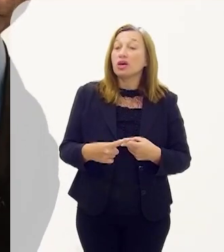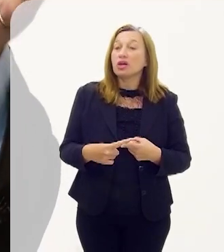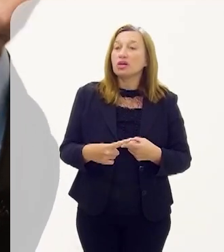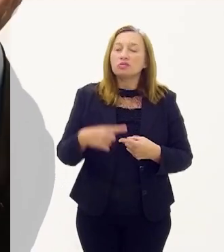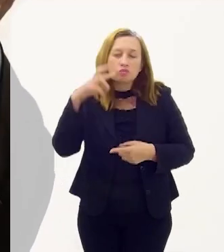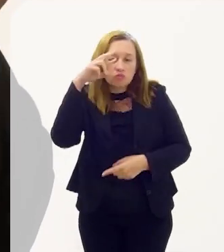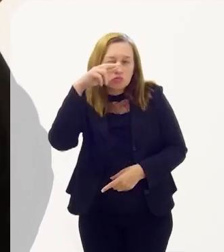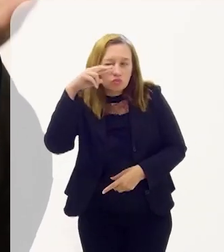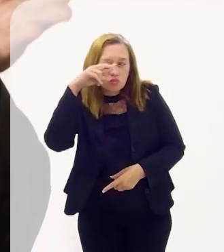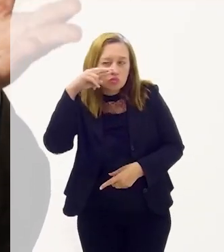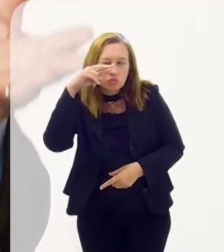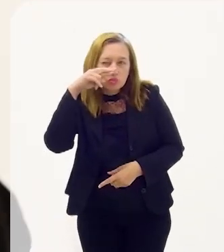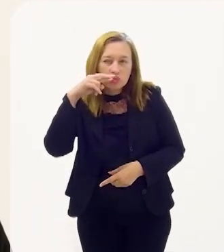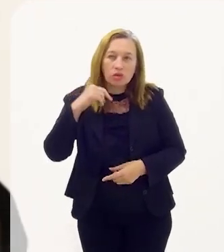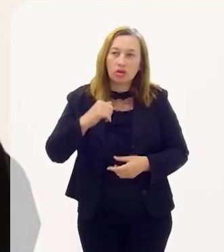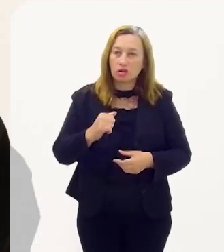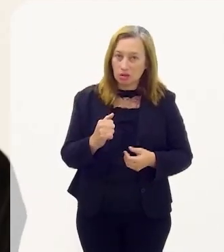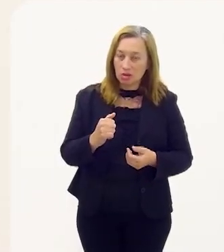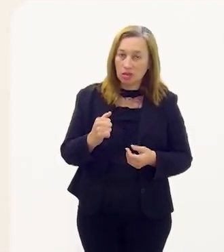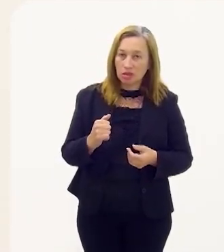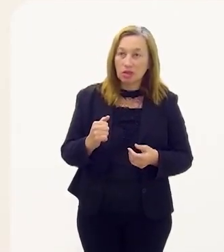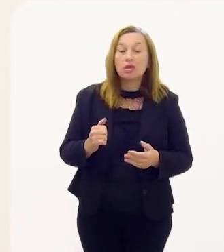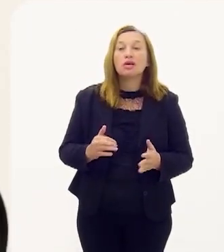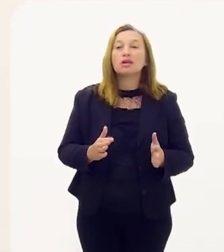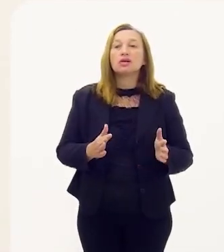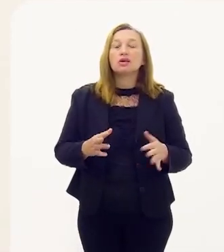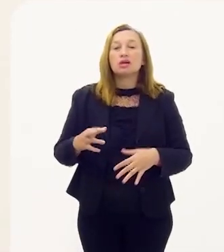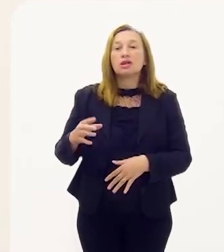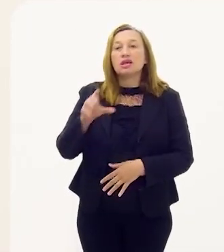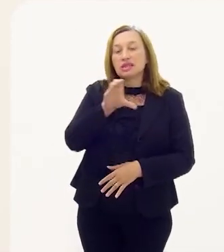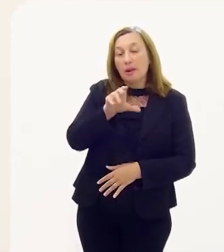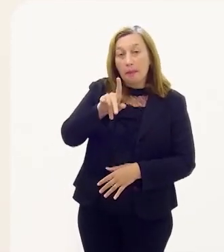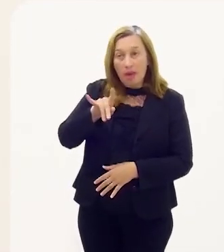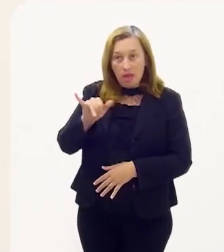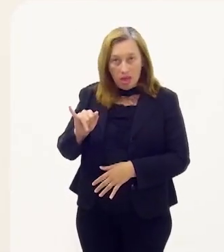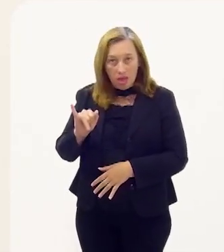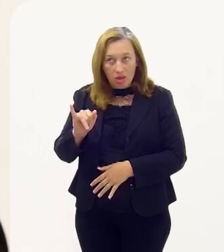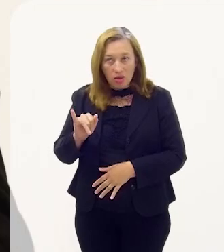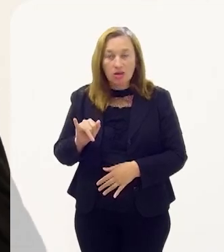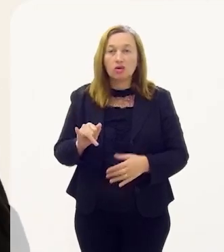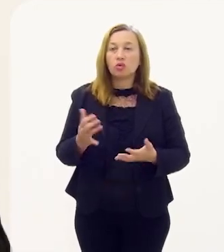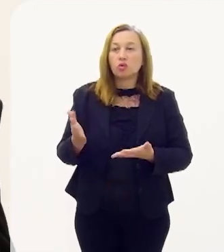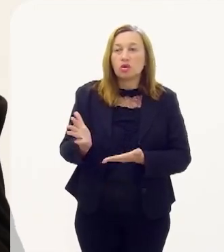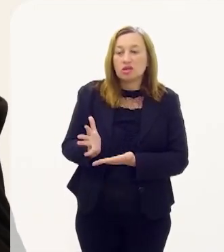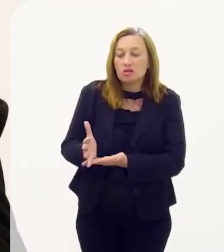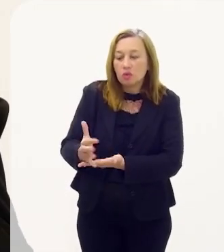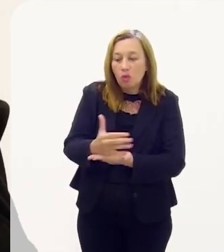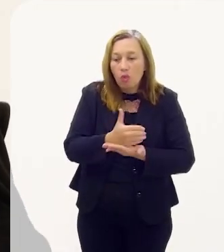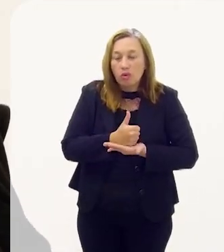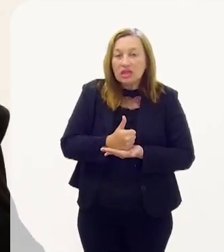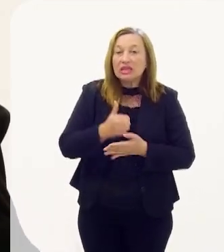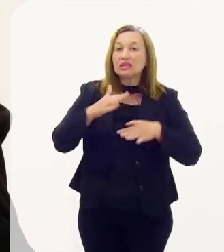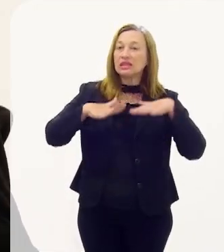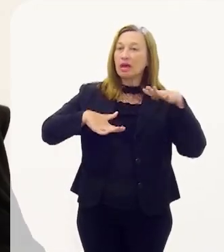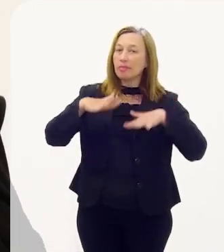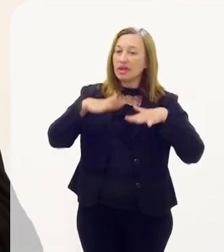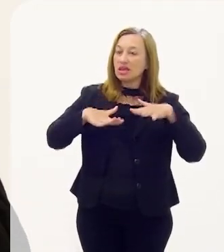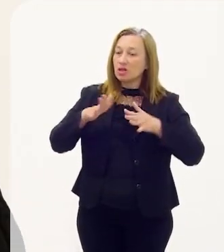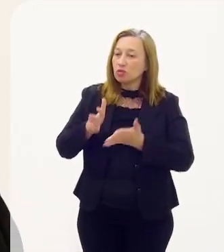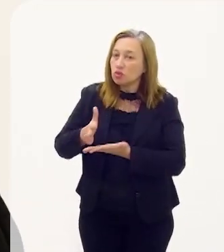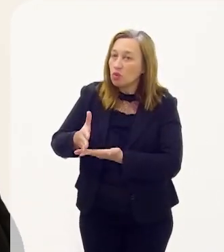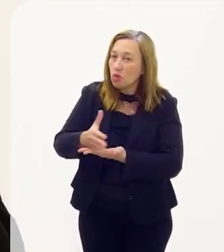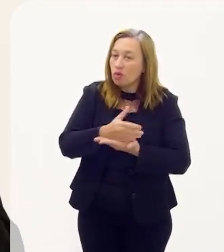partir dessas investigações, né, desse lado investigativo da CPI, e o que se colhe, dependendo do que